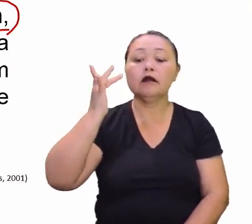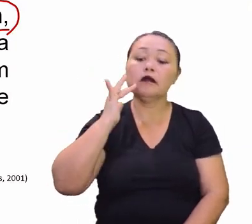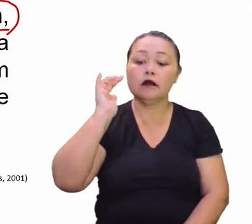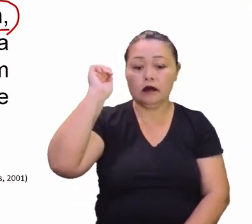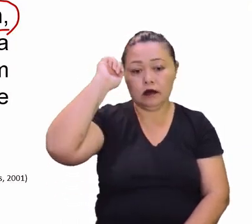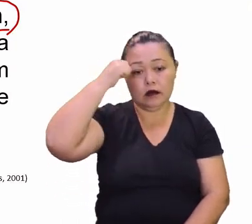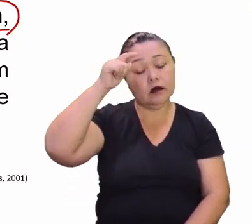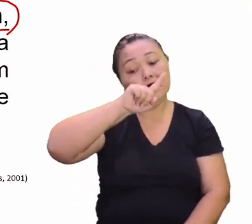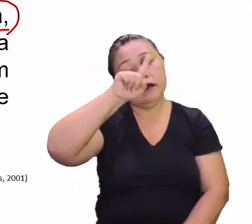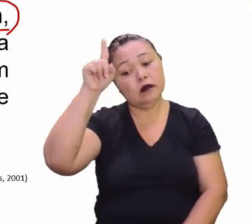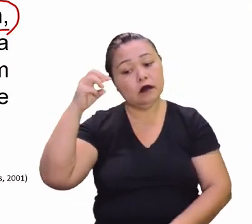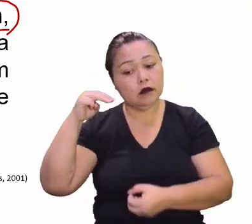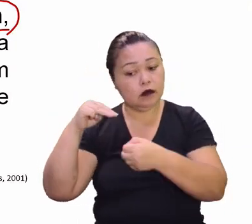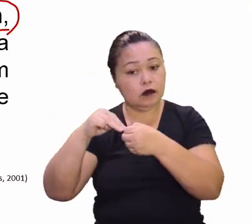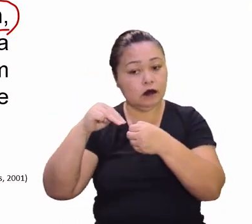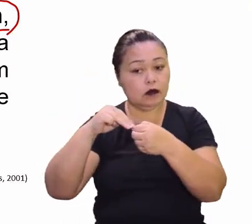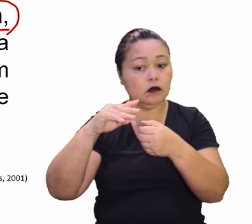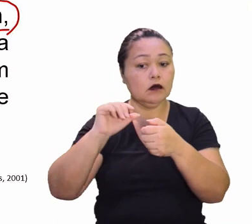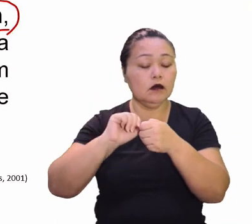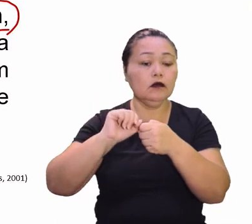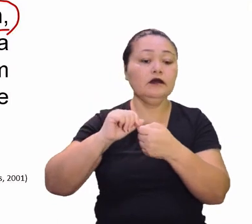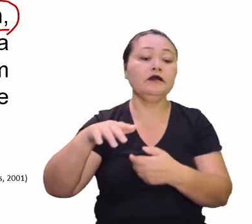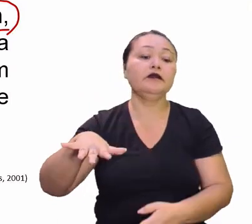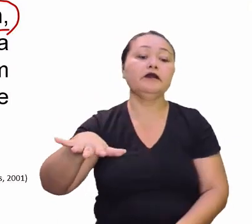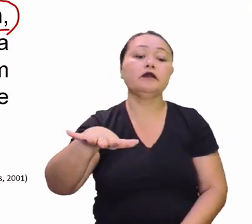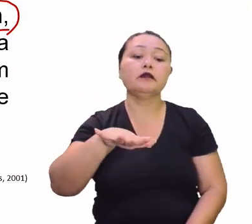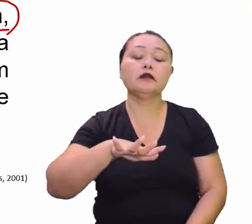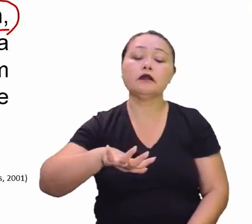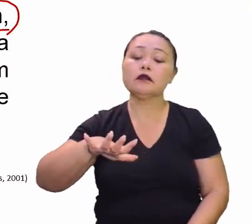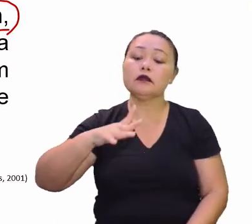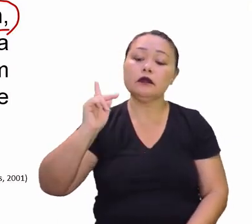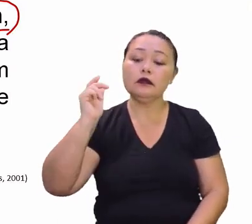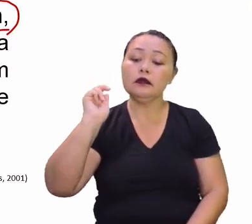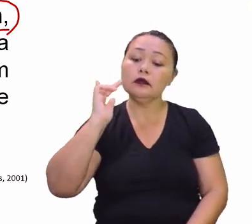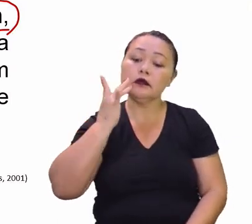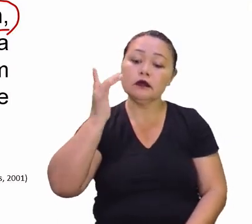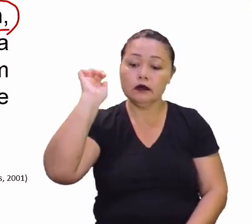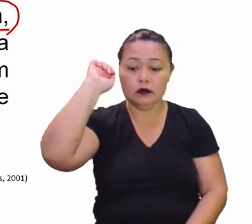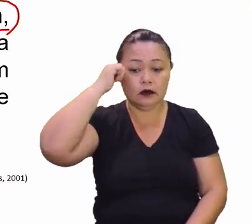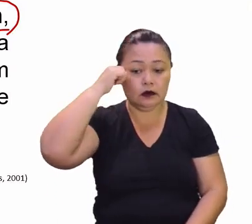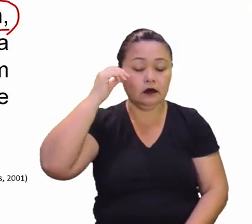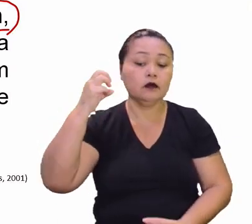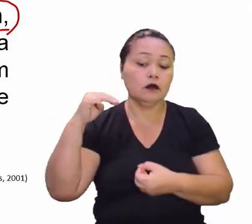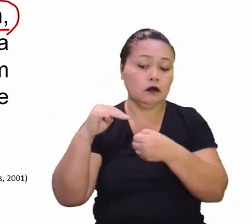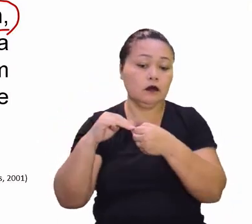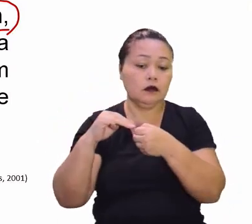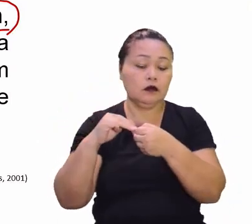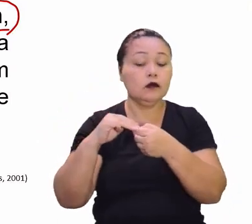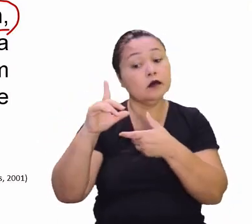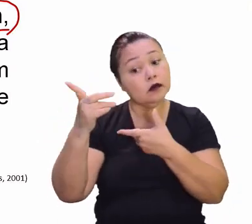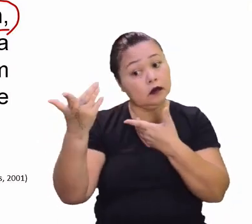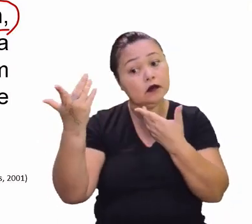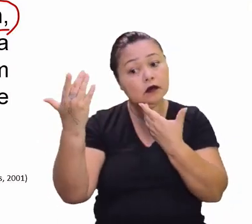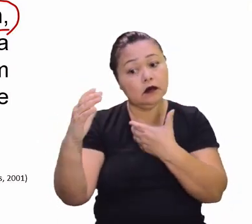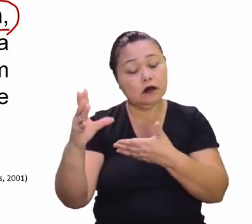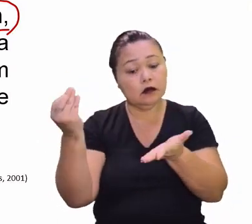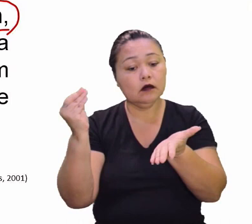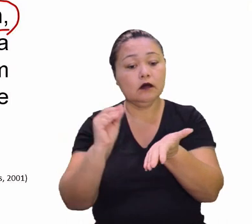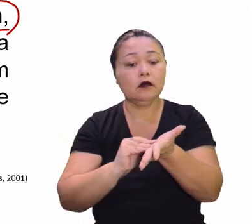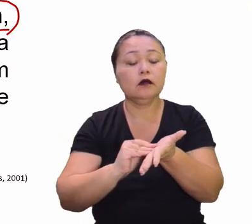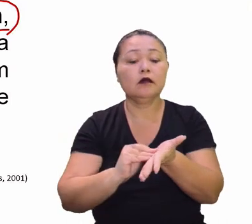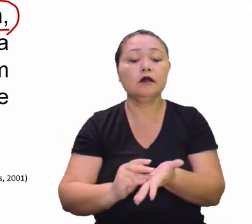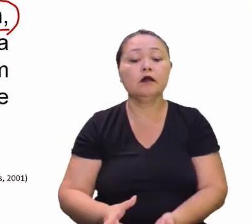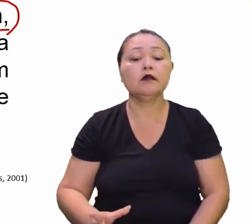entender, que é lá em Ouro Preto, né? Exato. Mas o Sidney Girão você tem que lembrar que é em Guajará-Mirim. Isso aí pode vir num concurso. Isso ok?